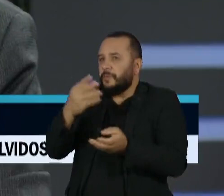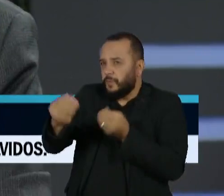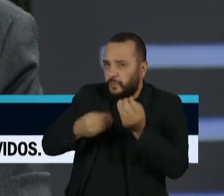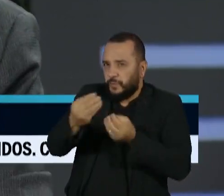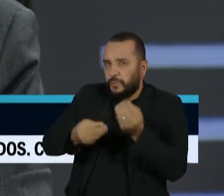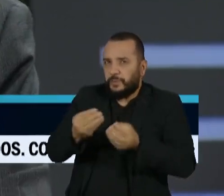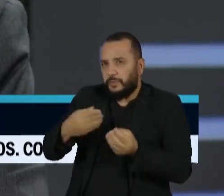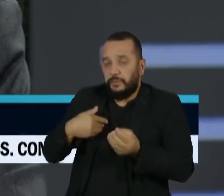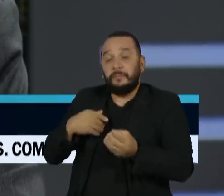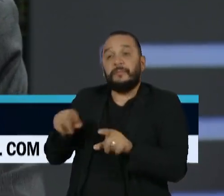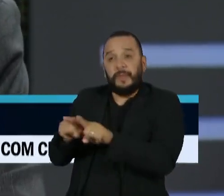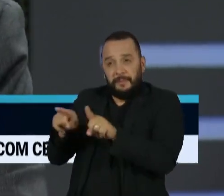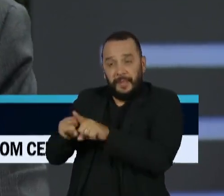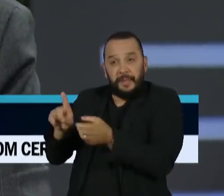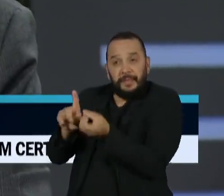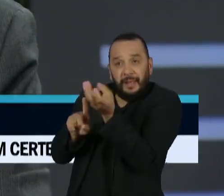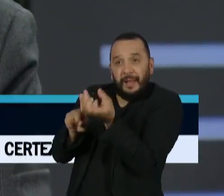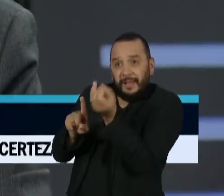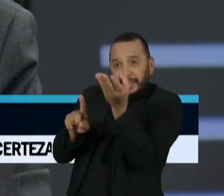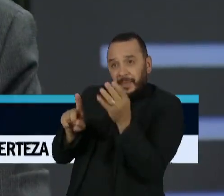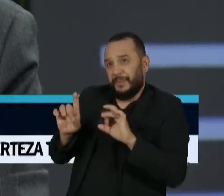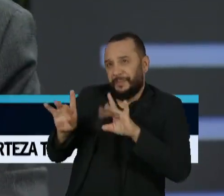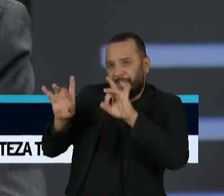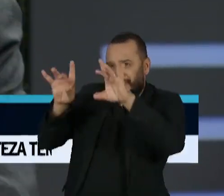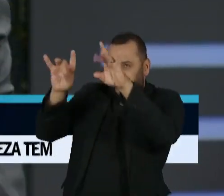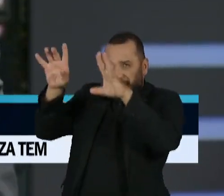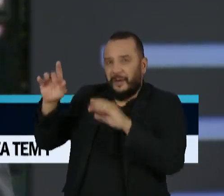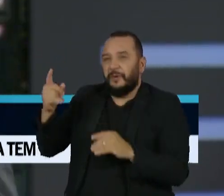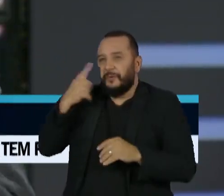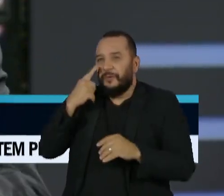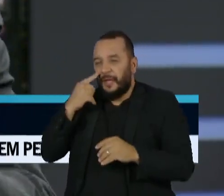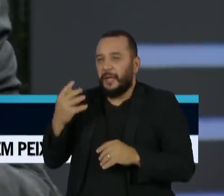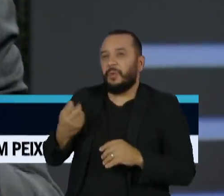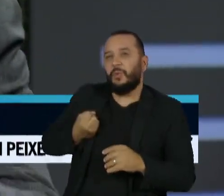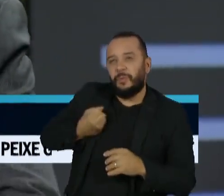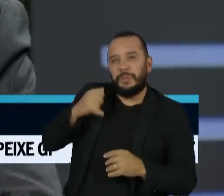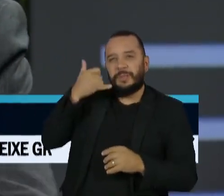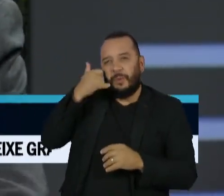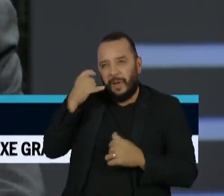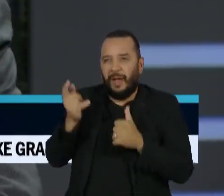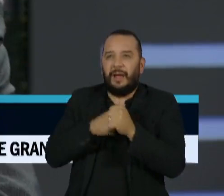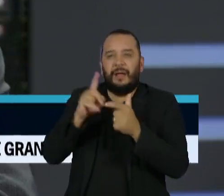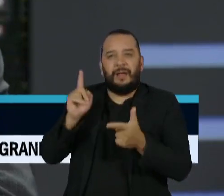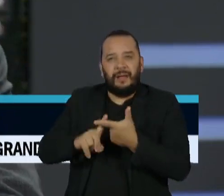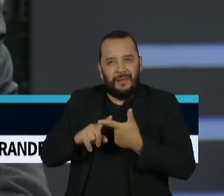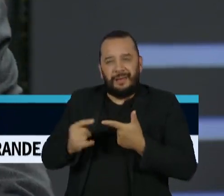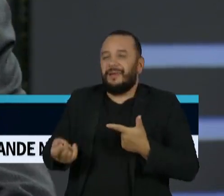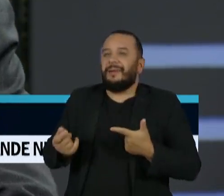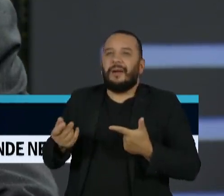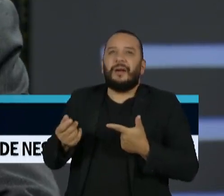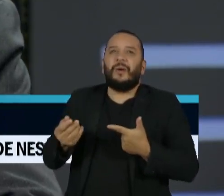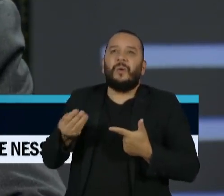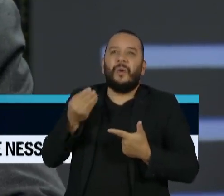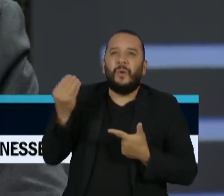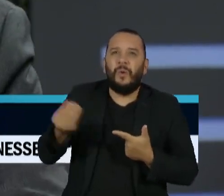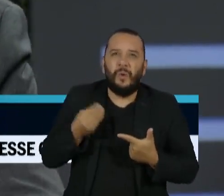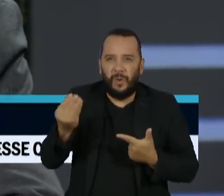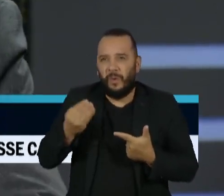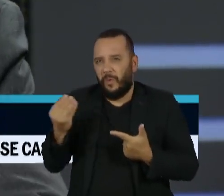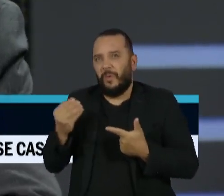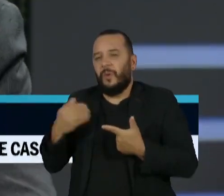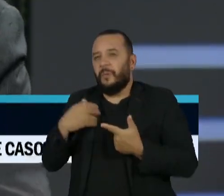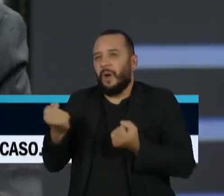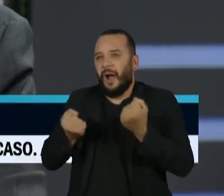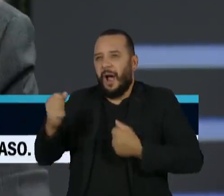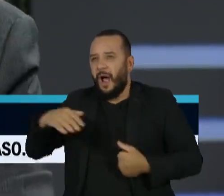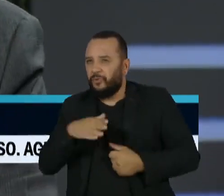da delação, checaram essa delação com dados específicos sobre iluminação de celular, dados em cima de circulação